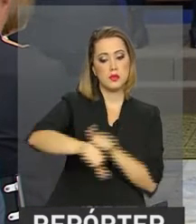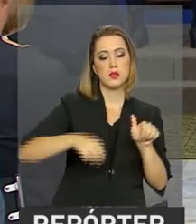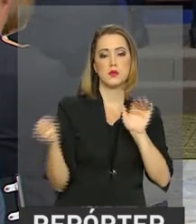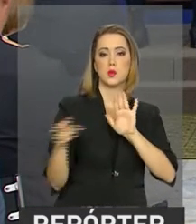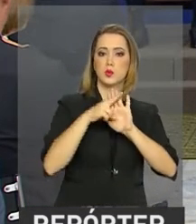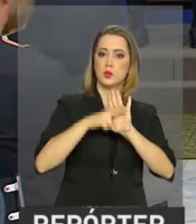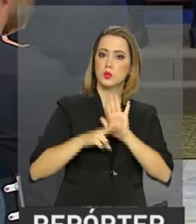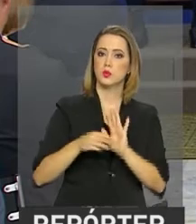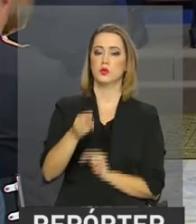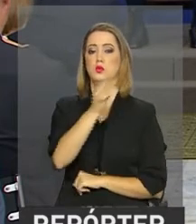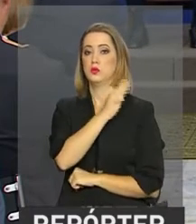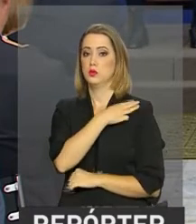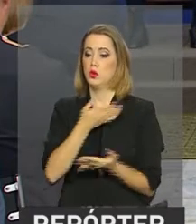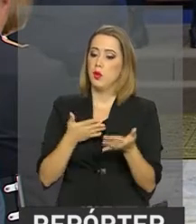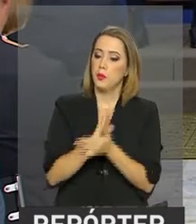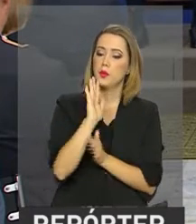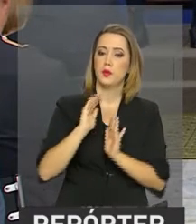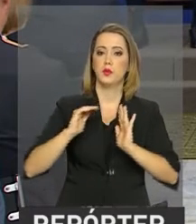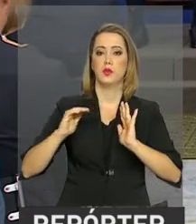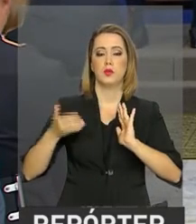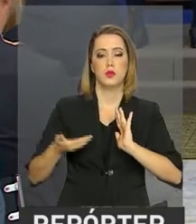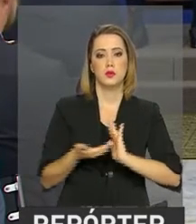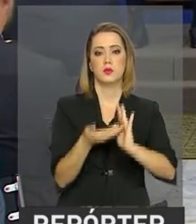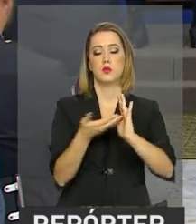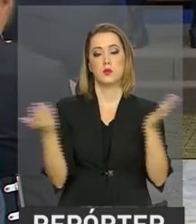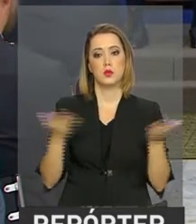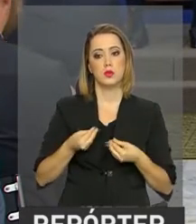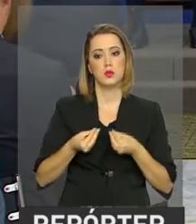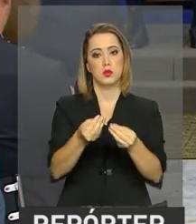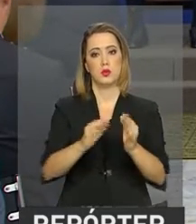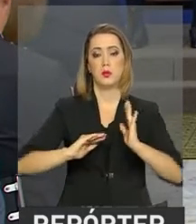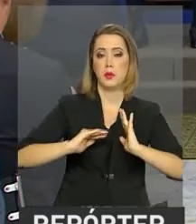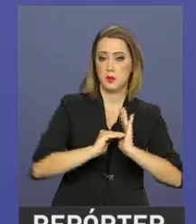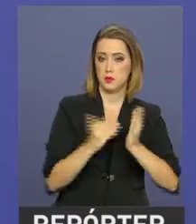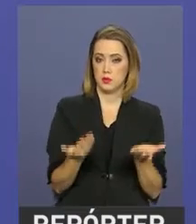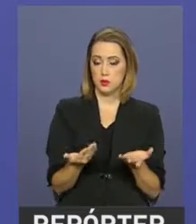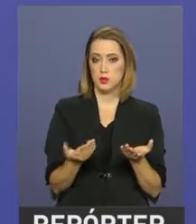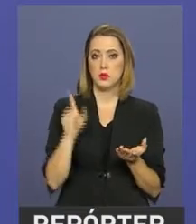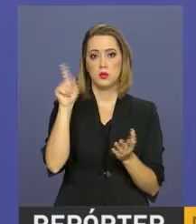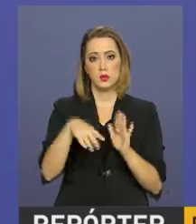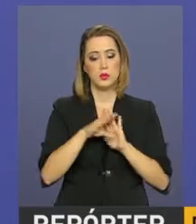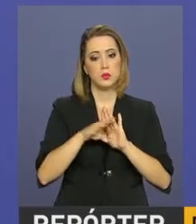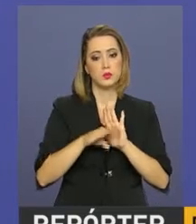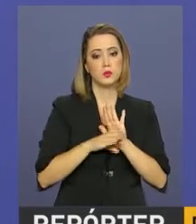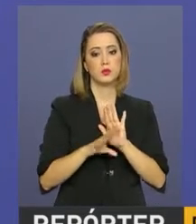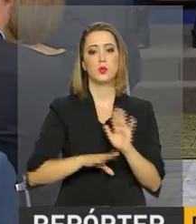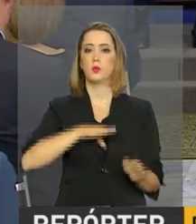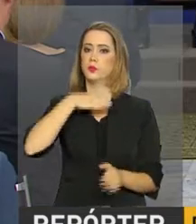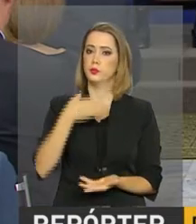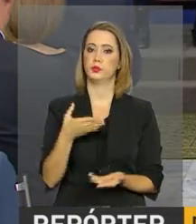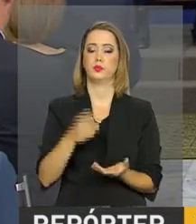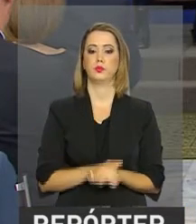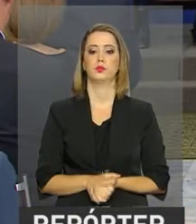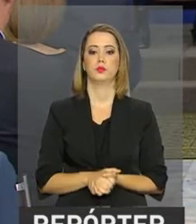brasileiro aprovado pela câmara dos deputados e encaminhado ao senado federal como um modelo inovador e corajoso